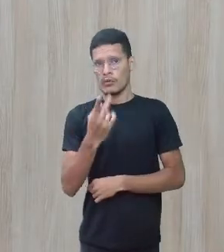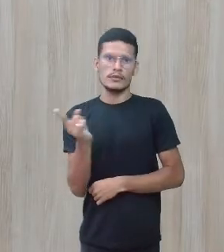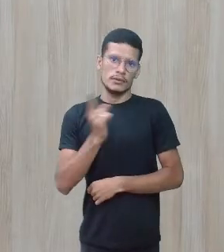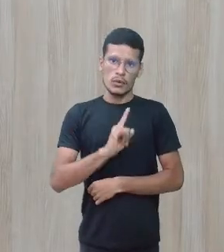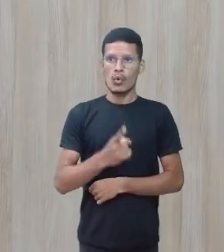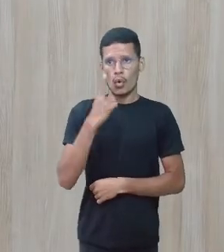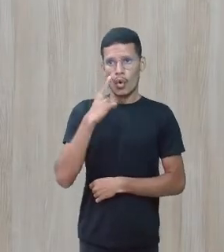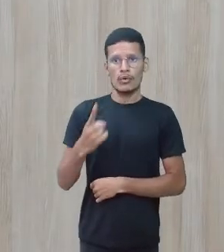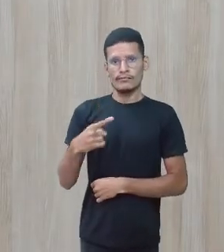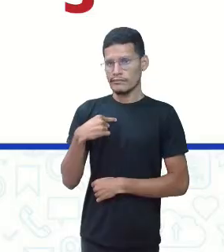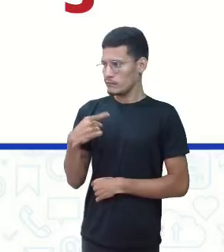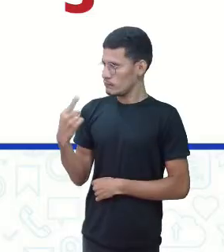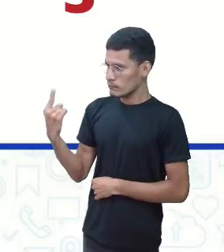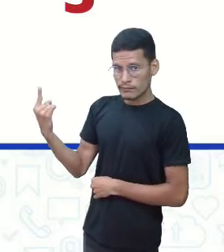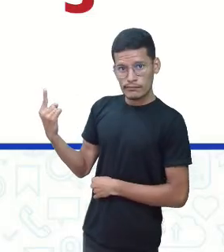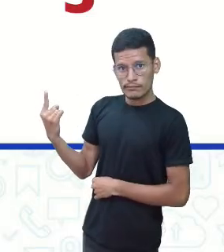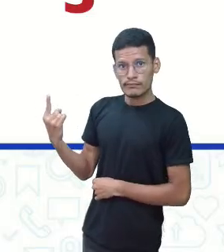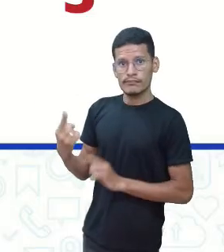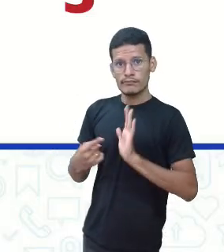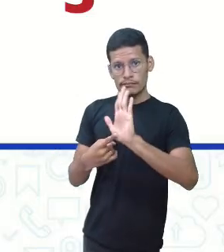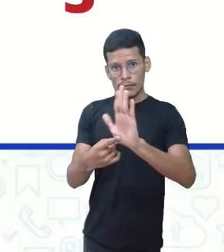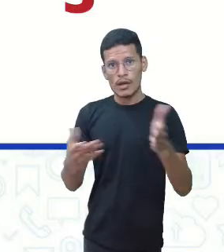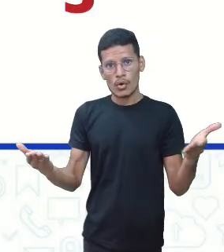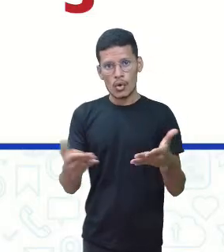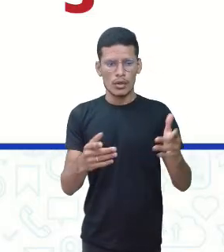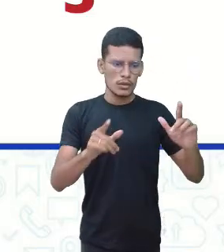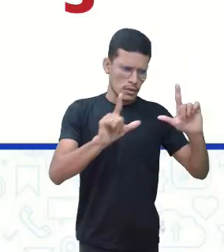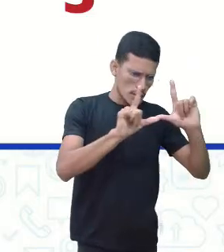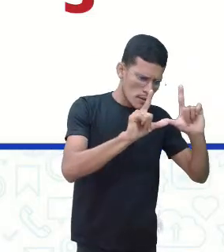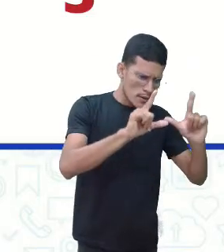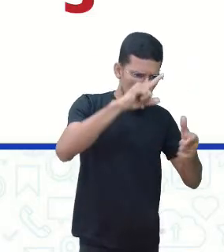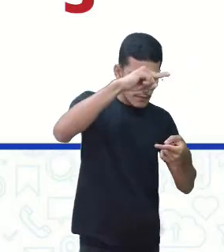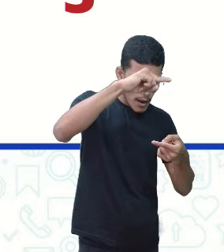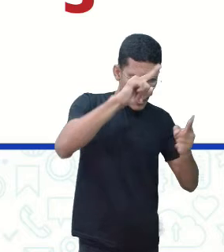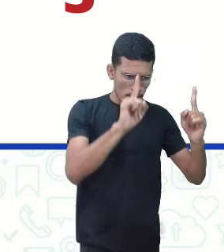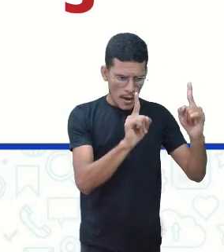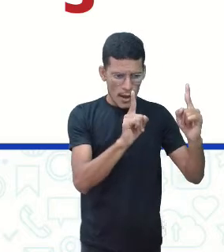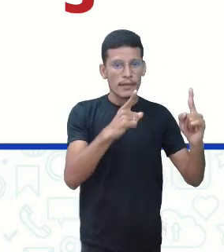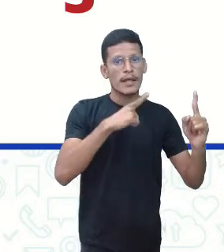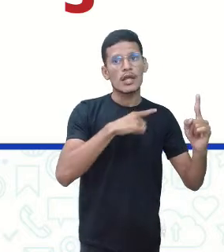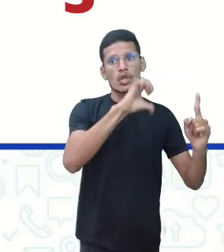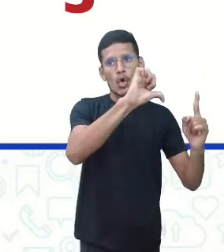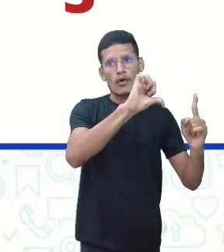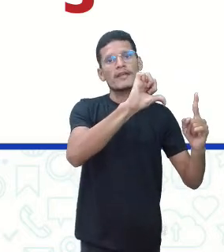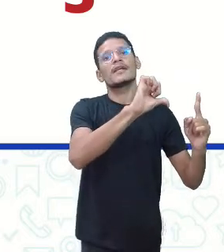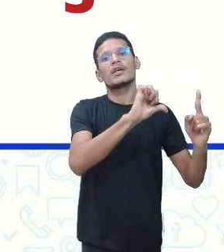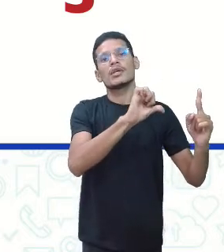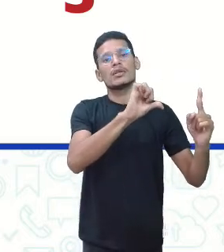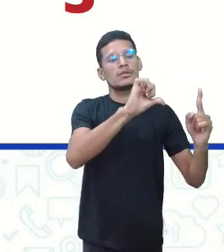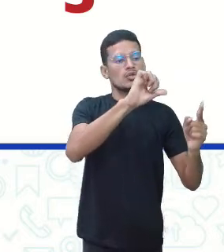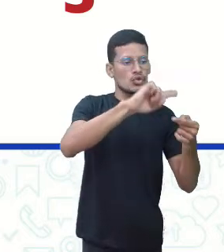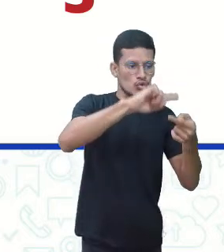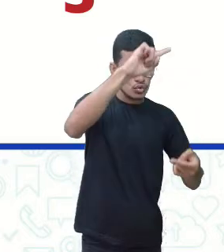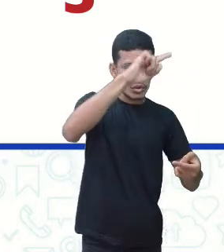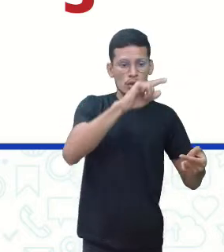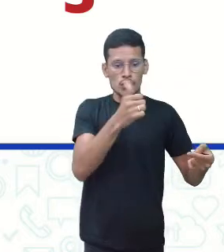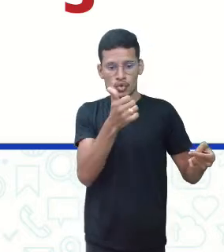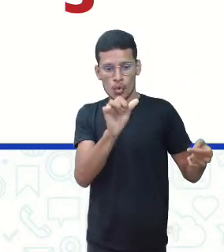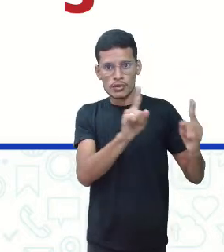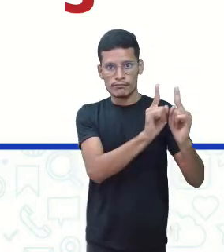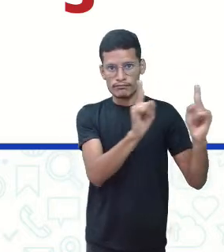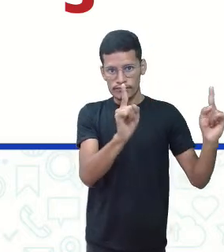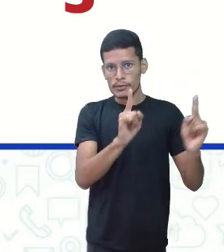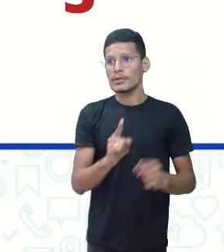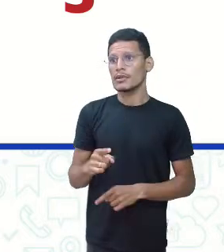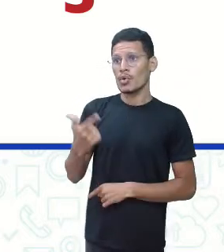Ó? Em relação a esses dois retângulos que estão aí, a gente tem medidas 9 e 12 e medidas 3 e 4.